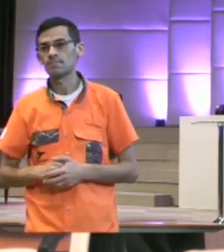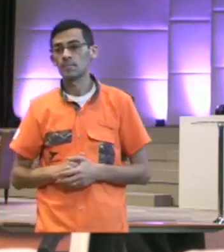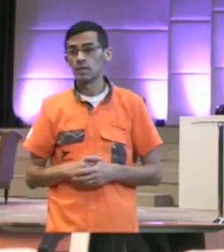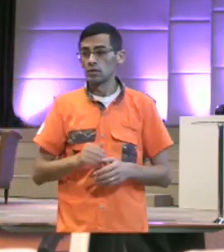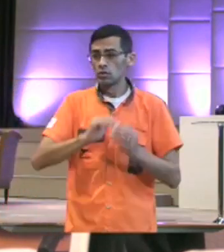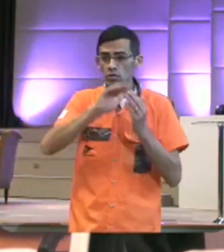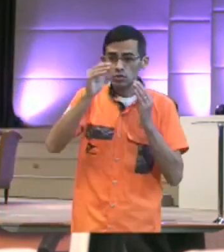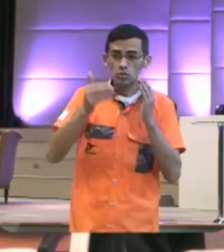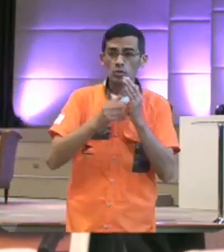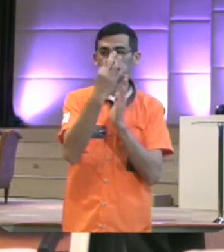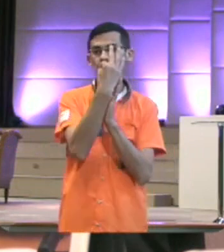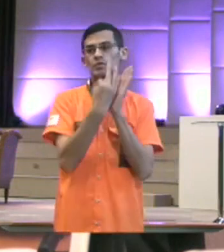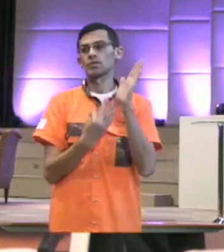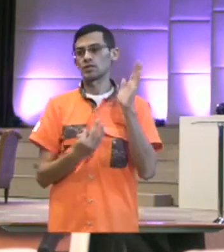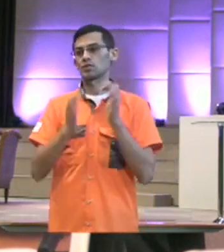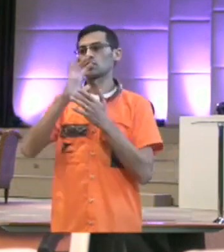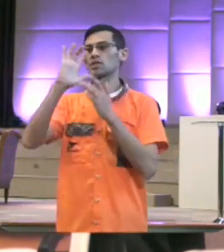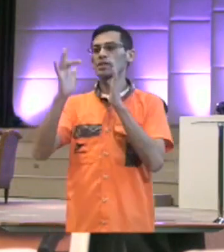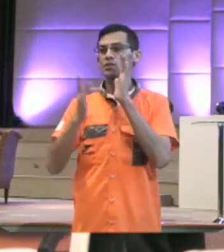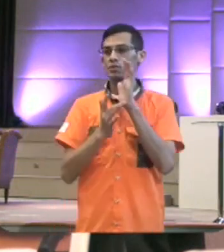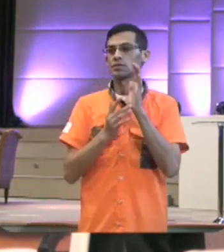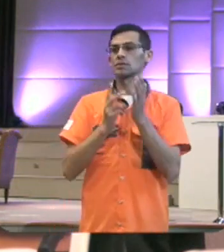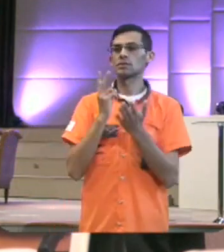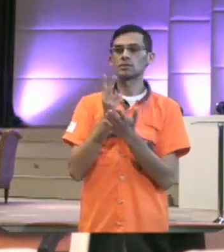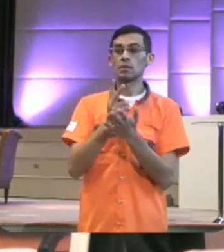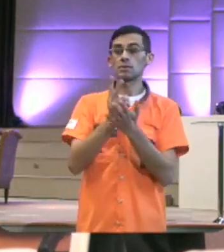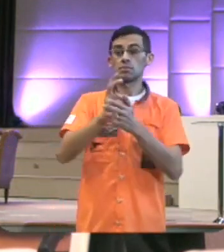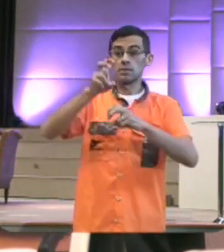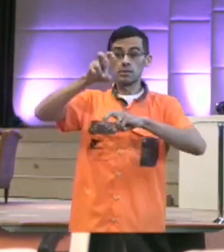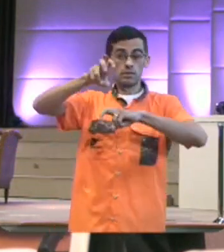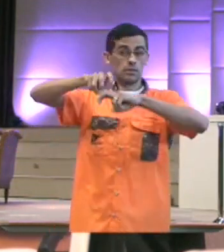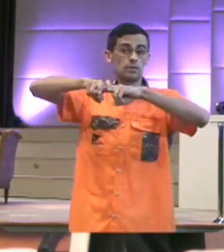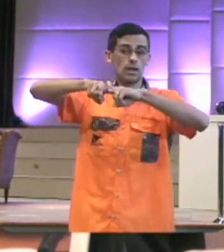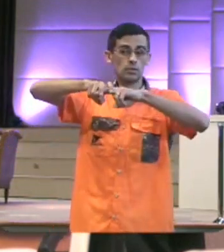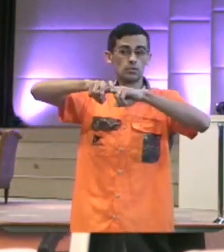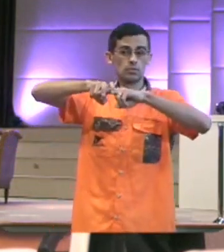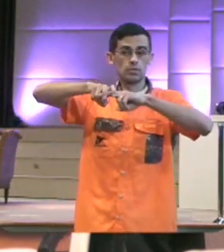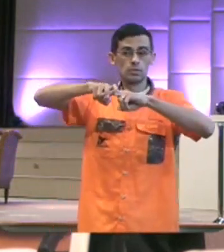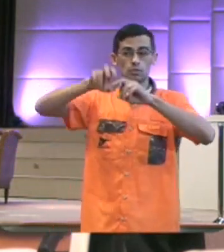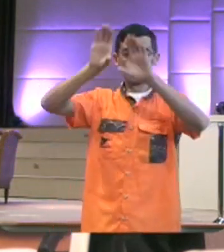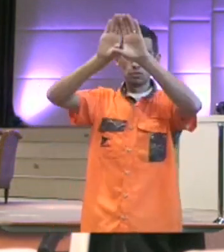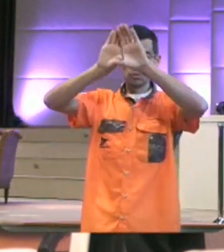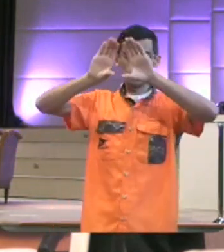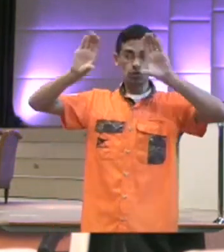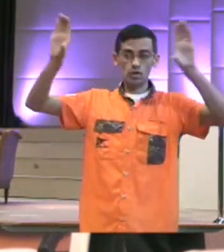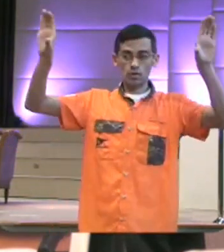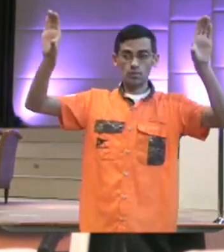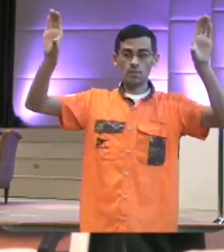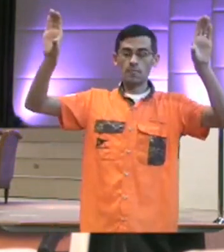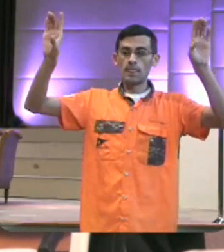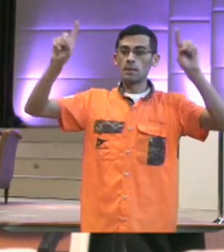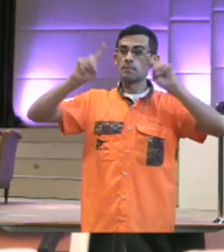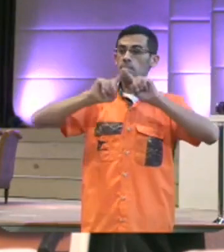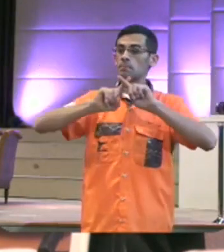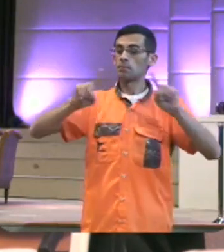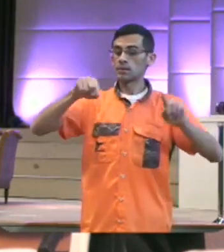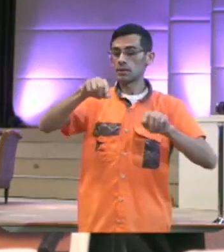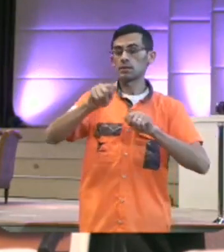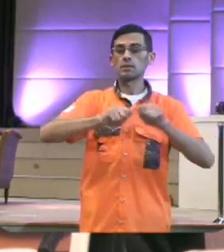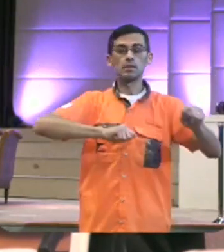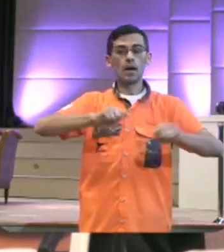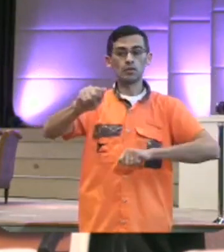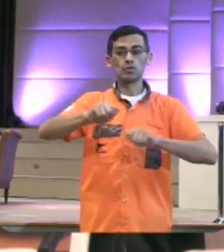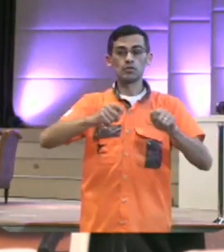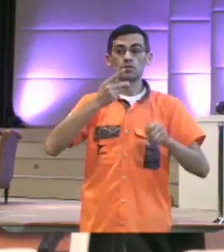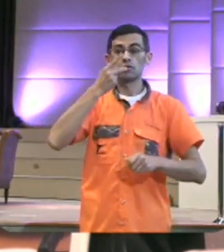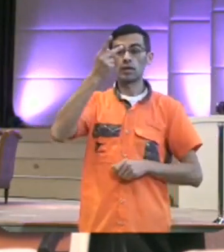Em todos os textos, Jesus aparece sentado ao lado do trono de Deus Pai. Esse é